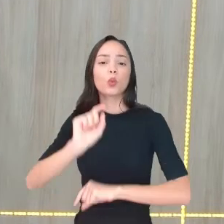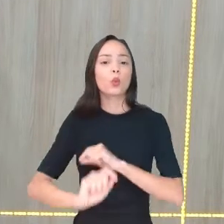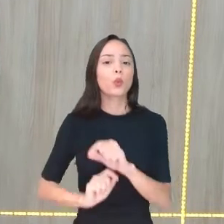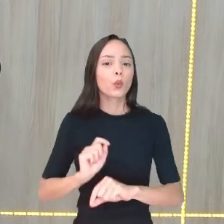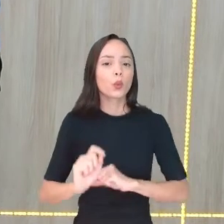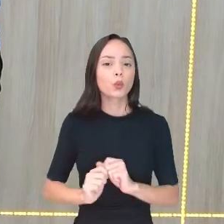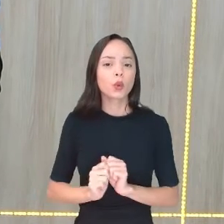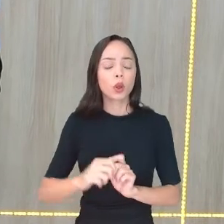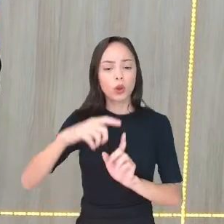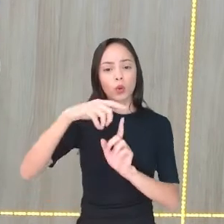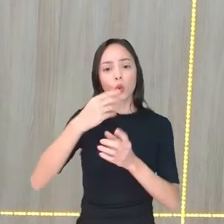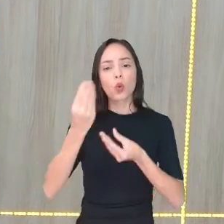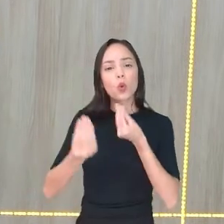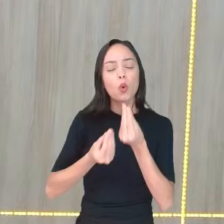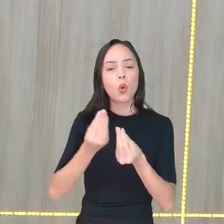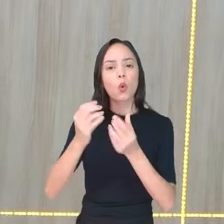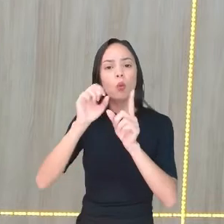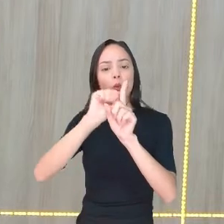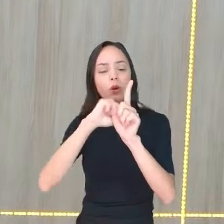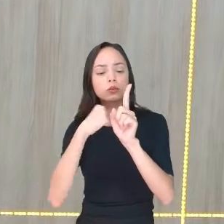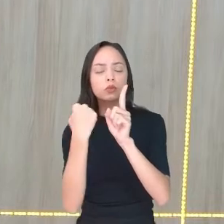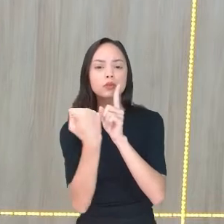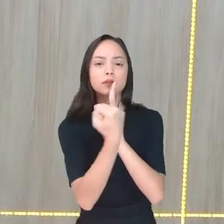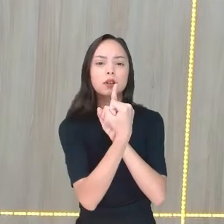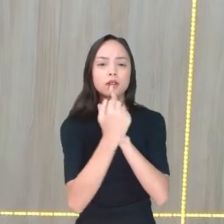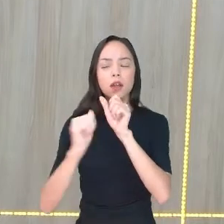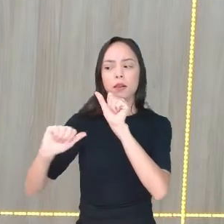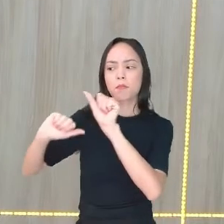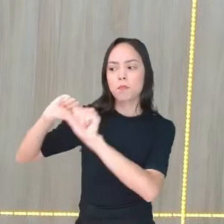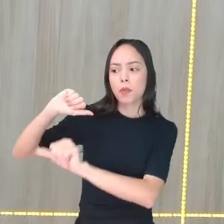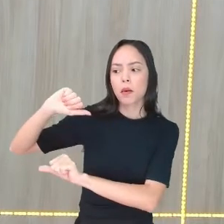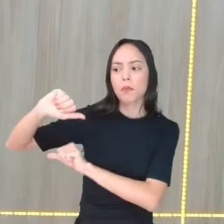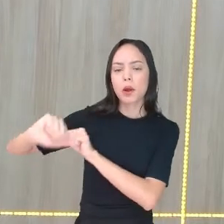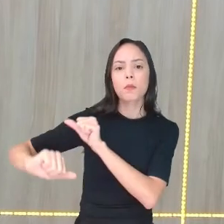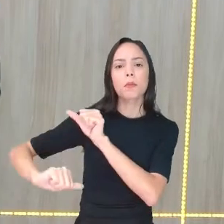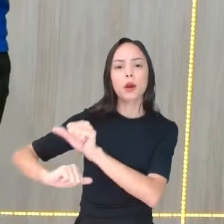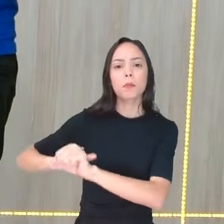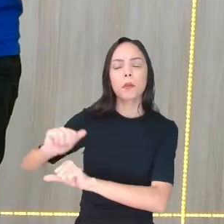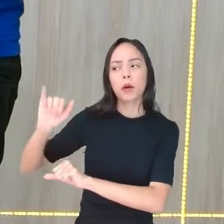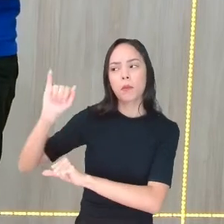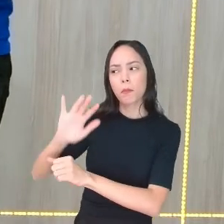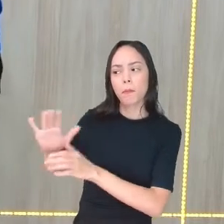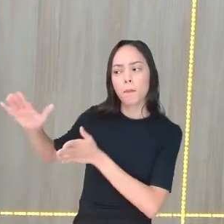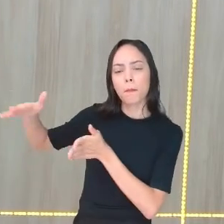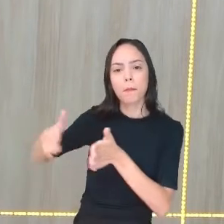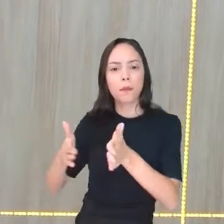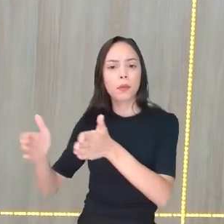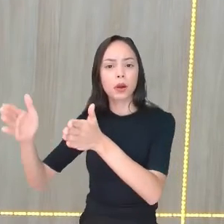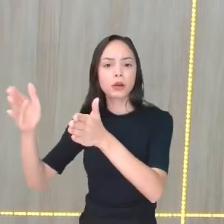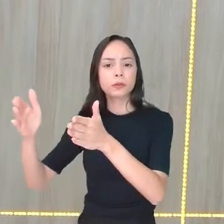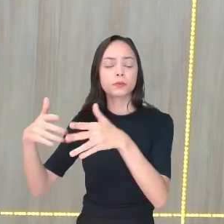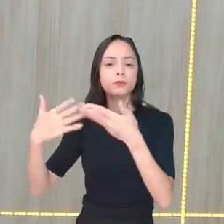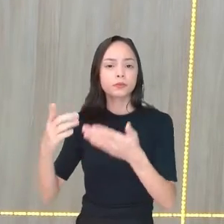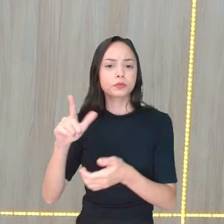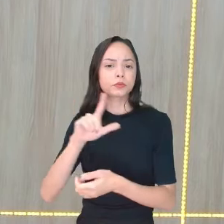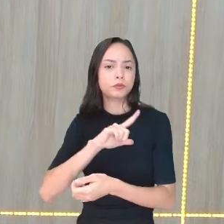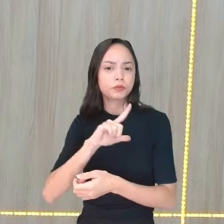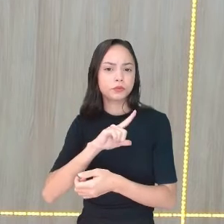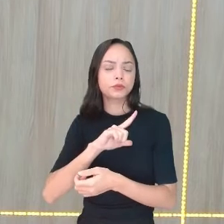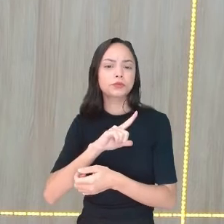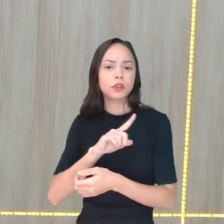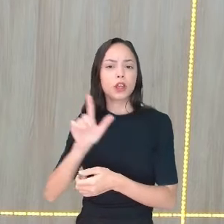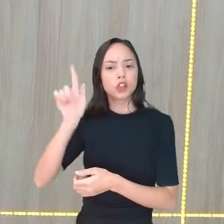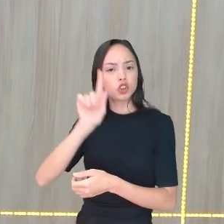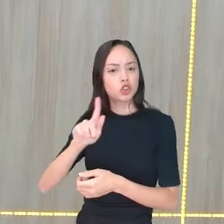as sociedades elas modificam a paisagem. Então, a gente vai trabalhar muito aqui com Milton Santos, tá? Grande